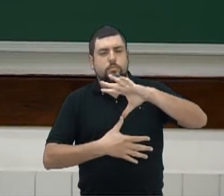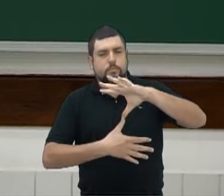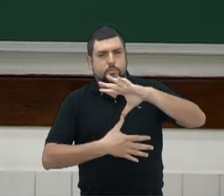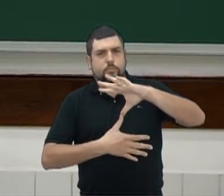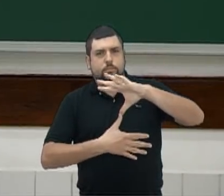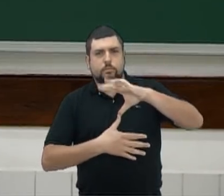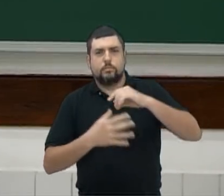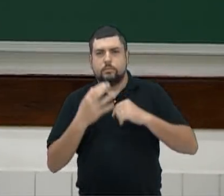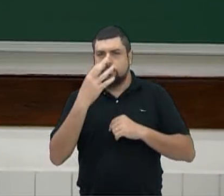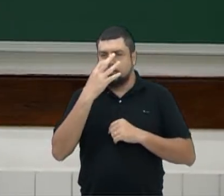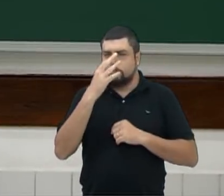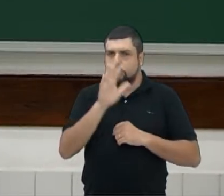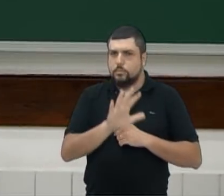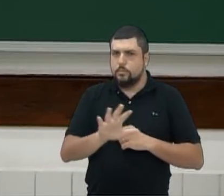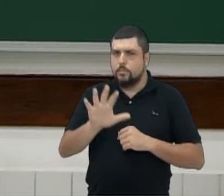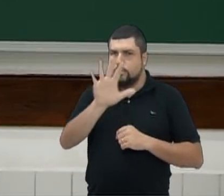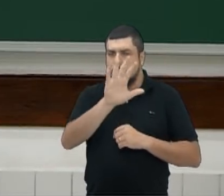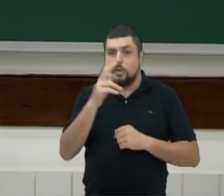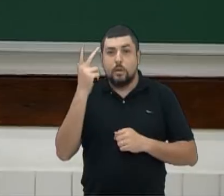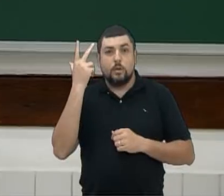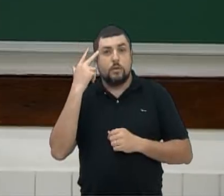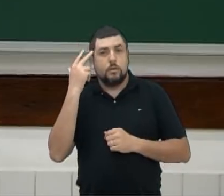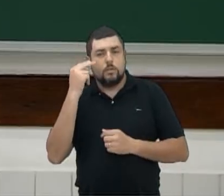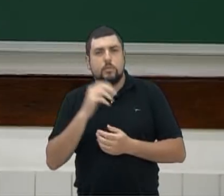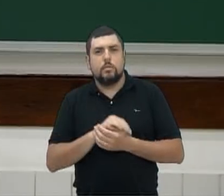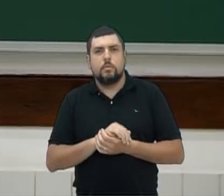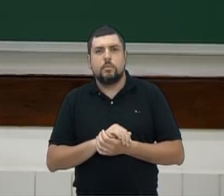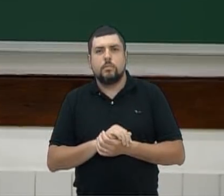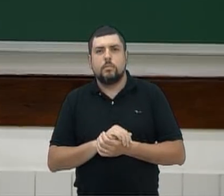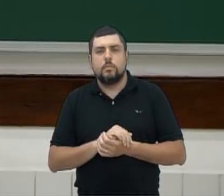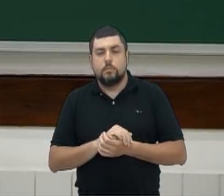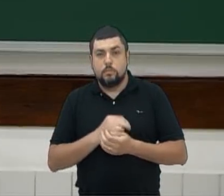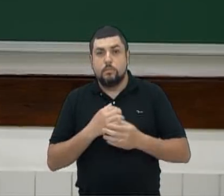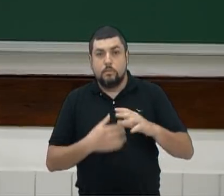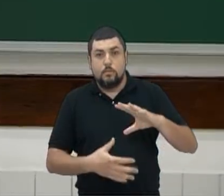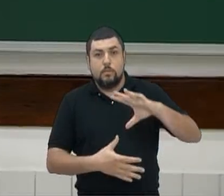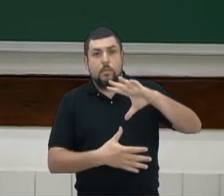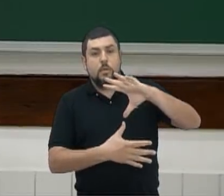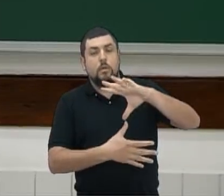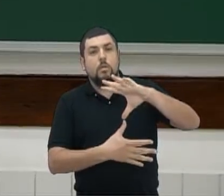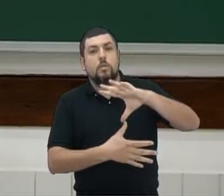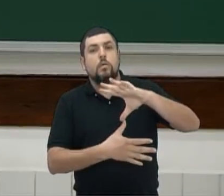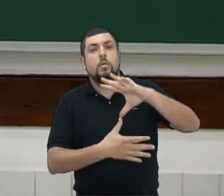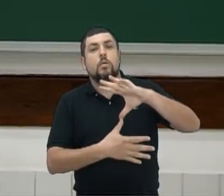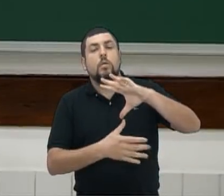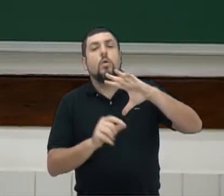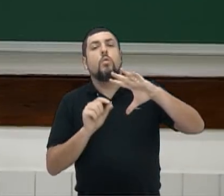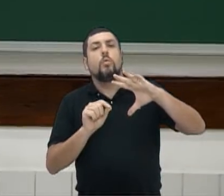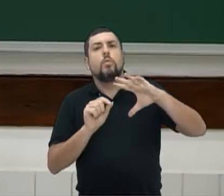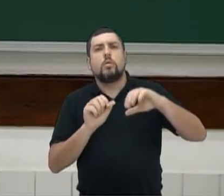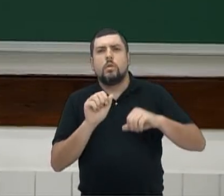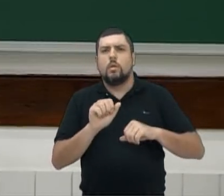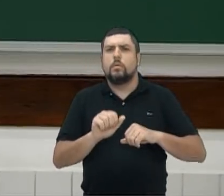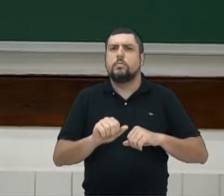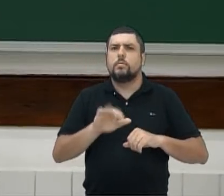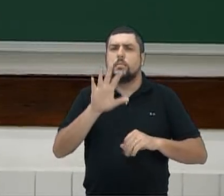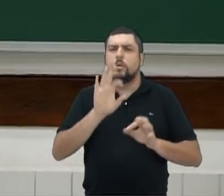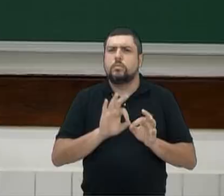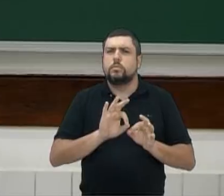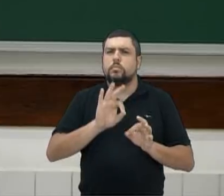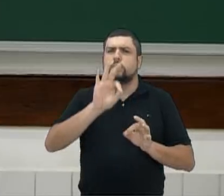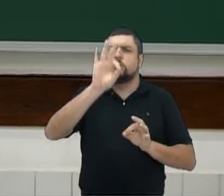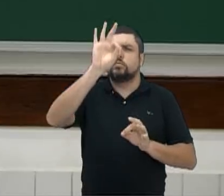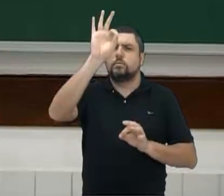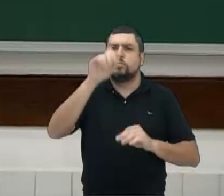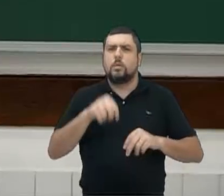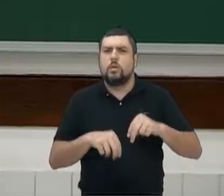vamos perceber que o continente americano é o maior continente no sentido norte e sul. E o fato dele dispor